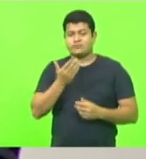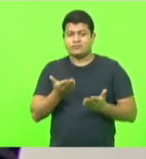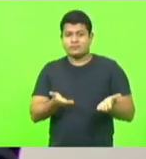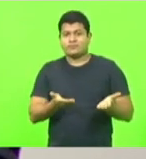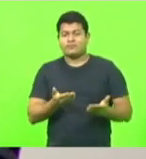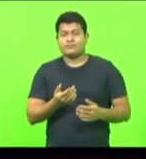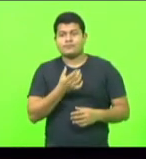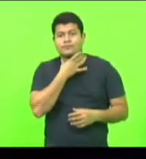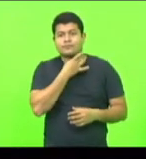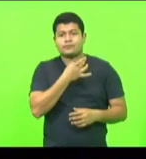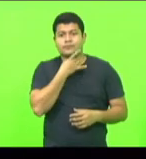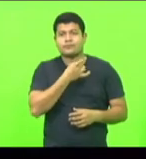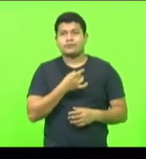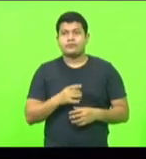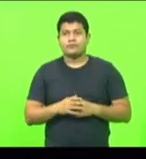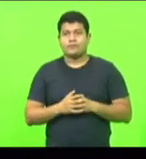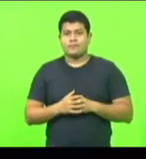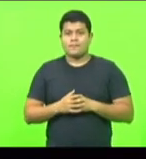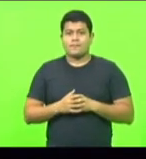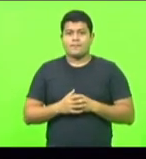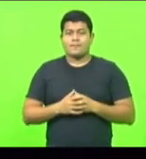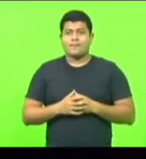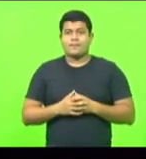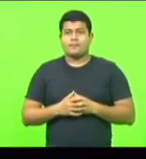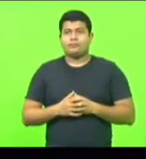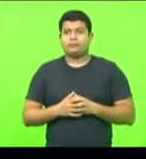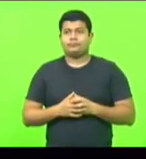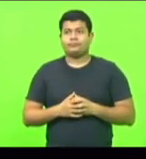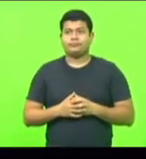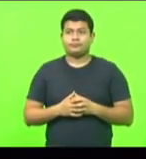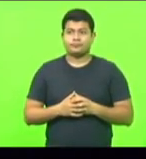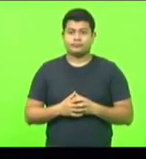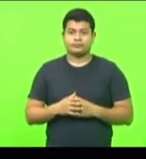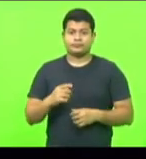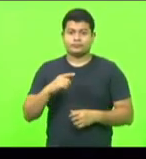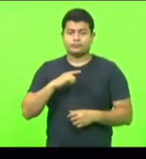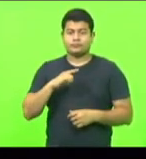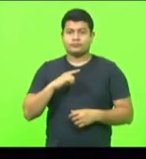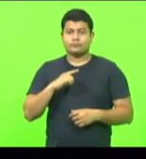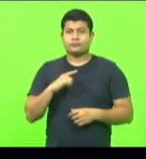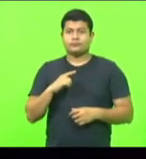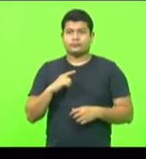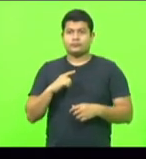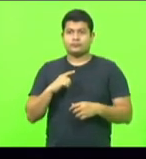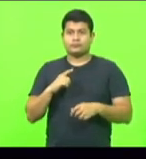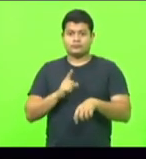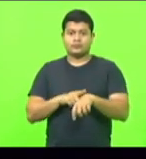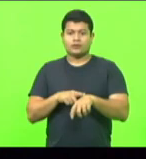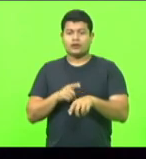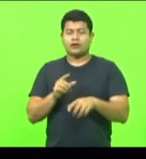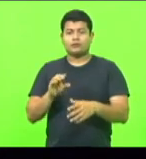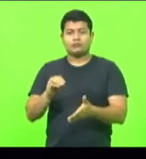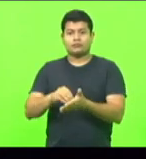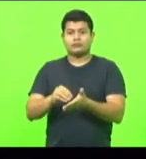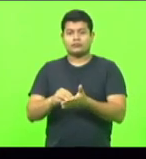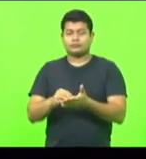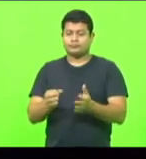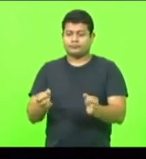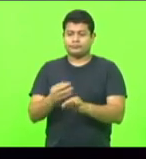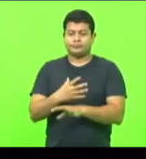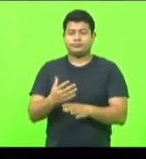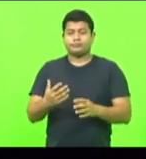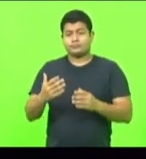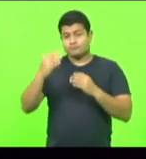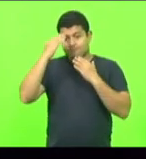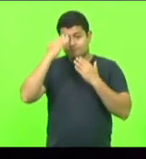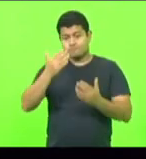não havia visto que o Vossa Excelência estava no plenário. Obrigado. Vossa Excelência será, então, o restante do tempo. Obrigado, presidente, deputado